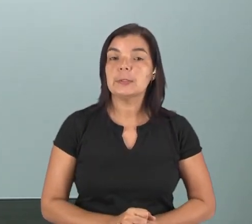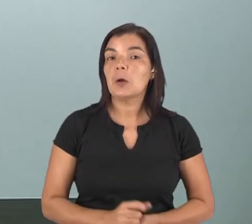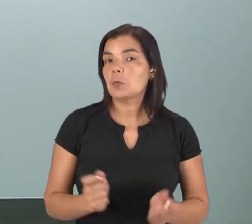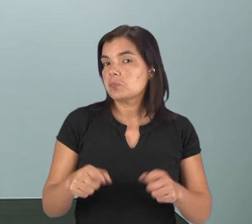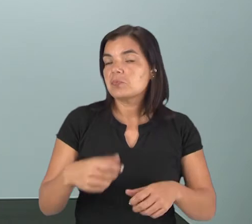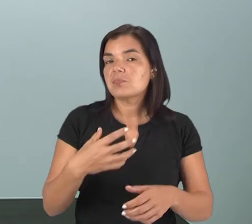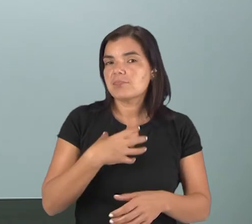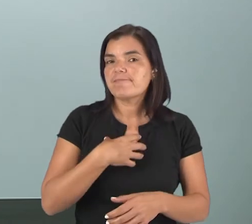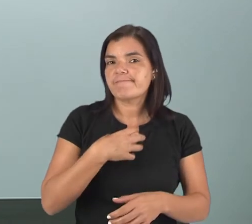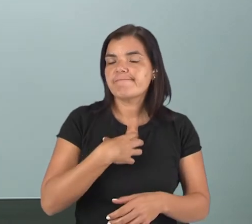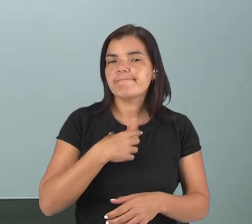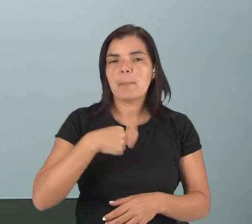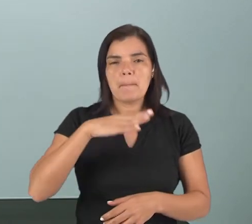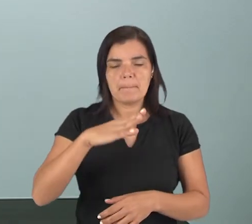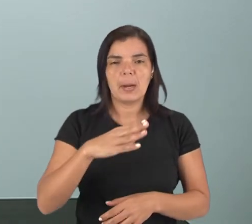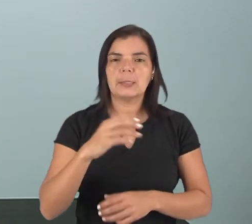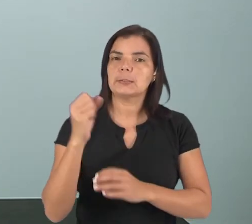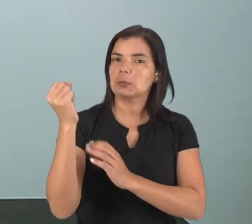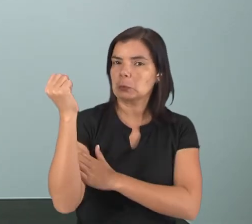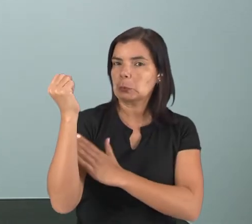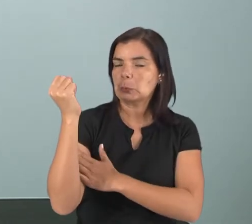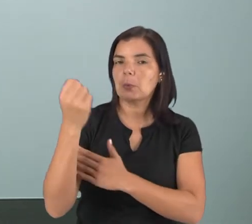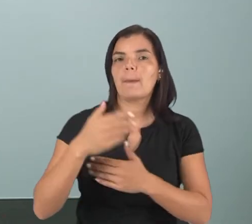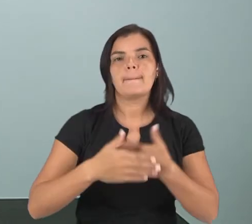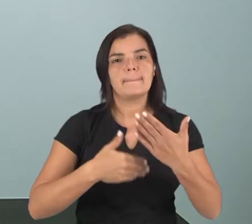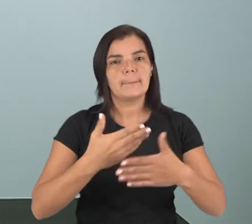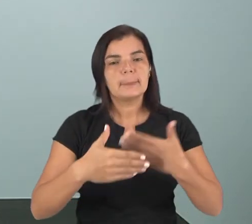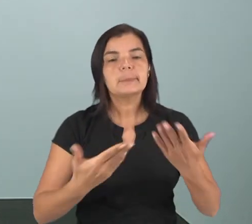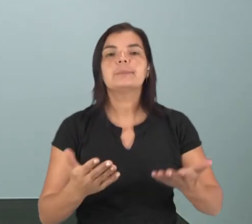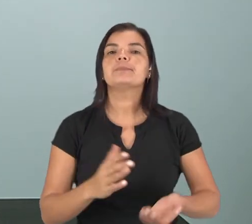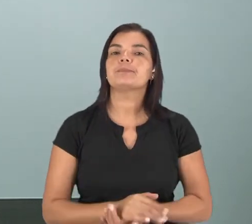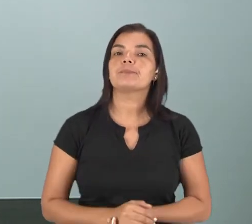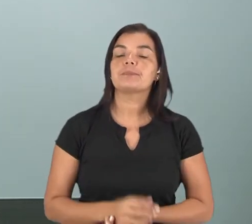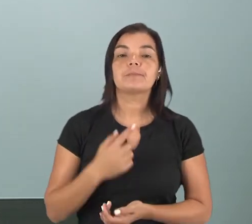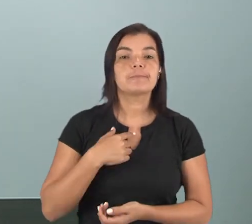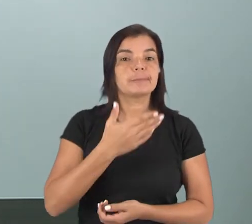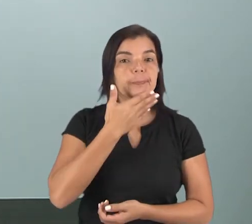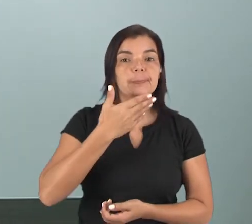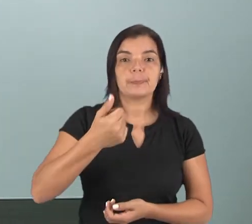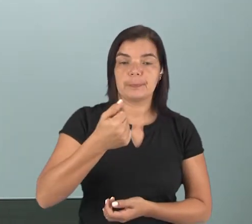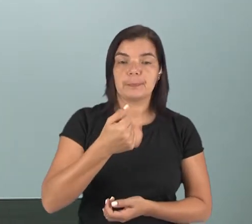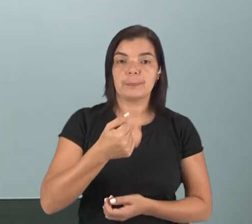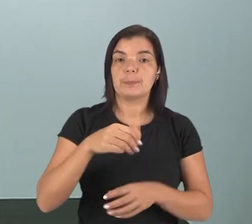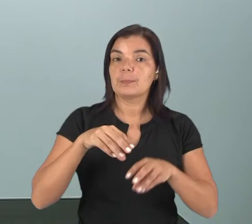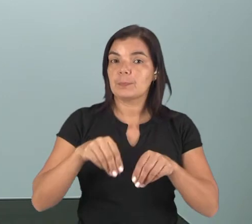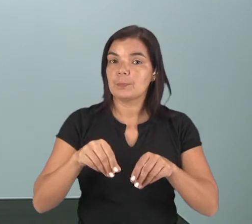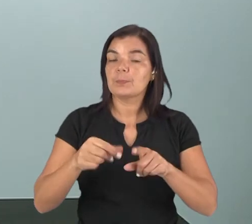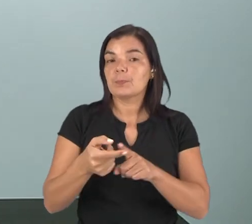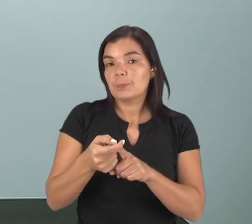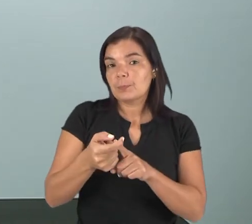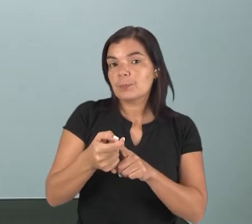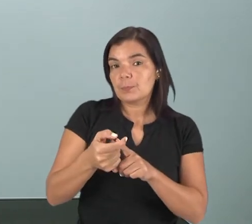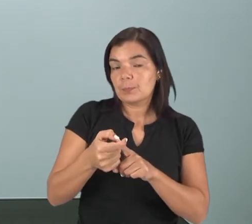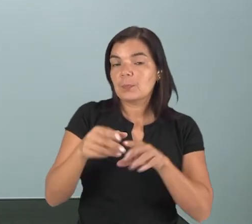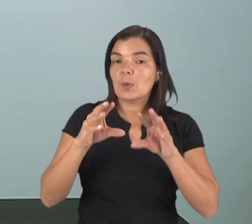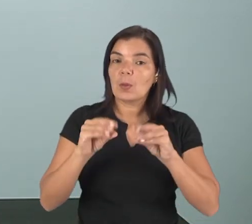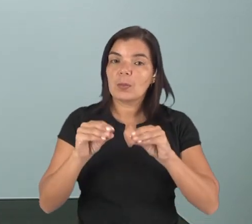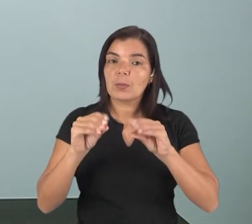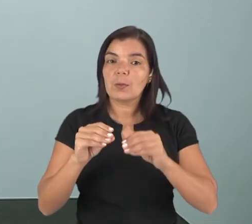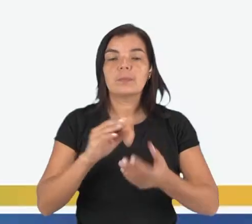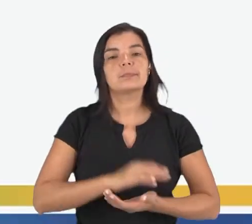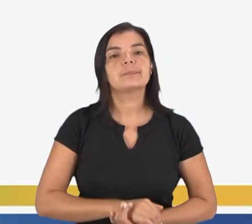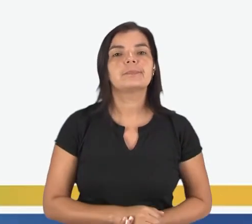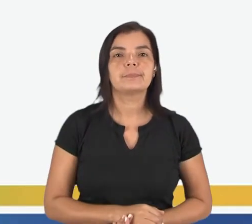podia dizer que eles ficavam um pouco mais saciados por mais tempo, né? E aí eles preferiam um pirão, que já era uma farinha mais molhada.